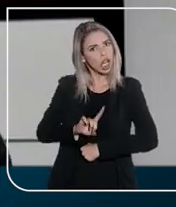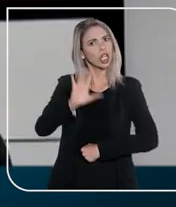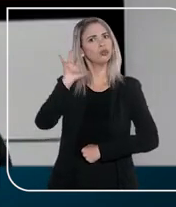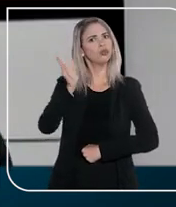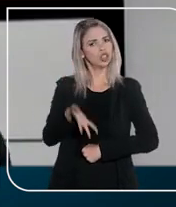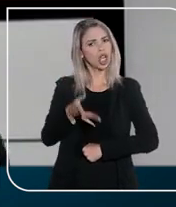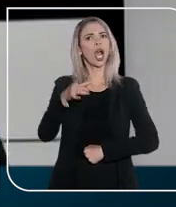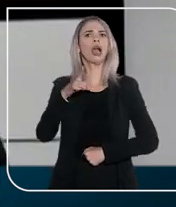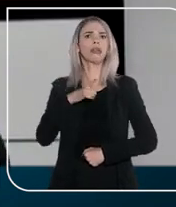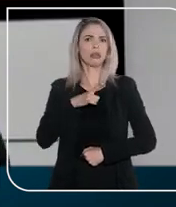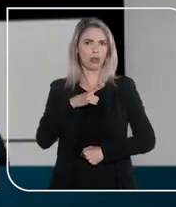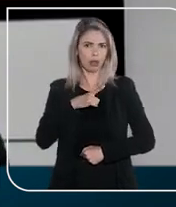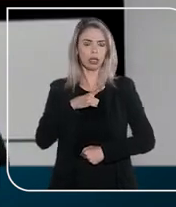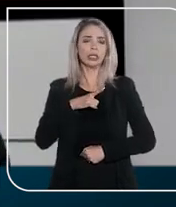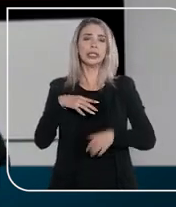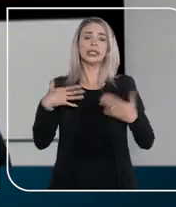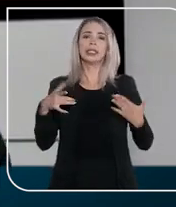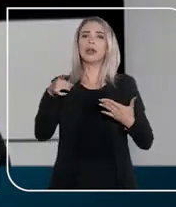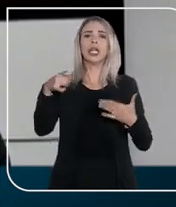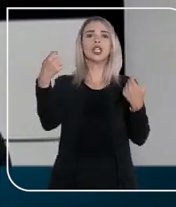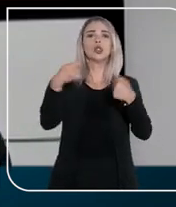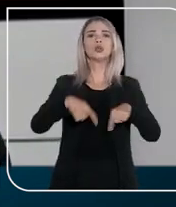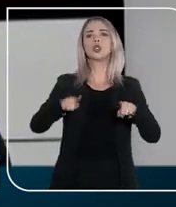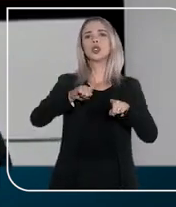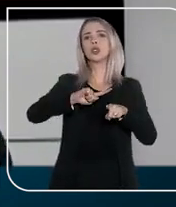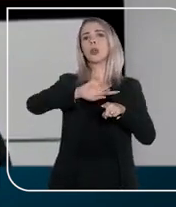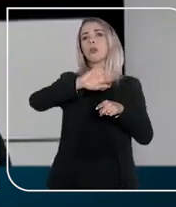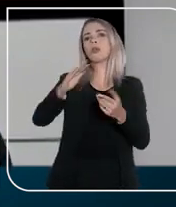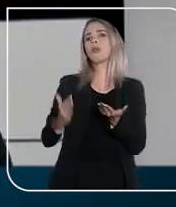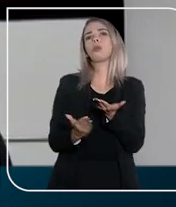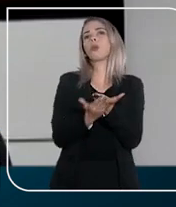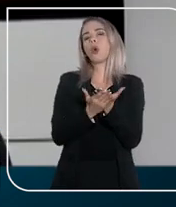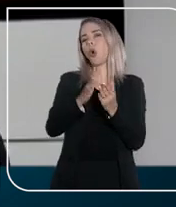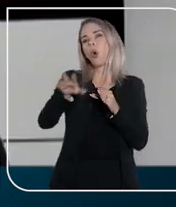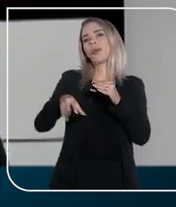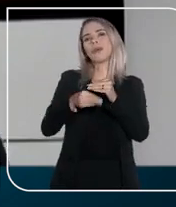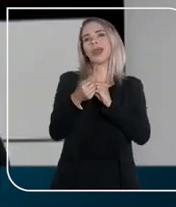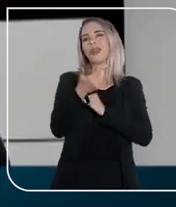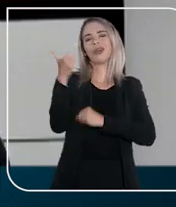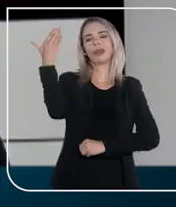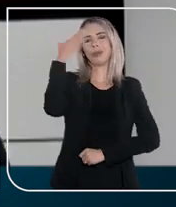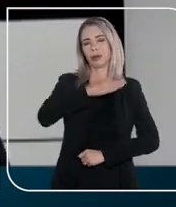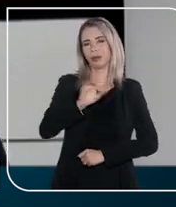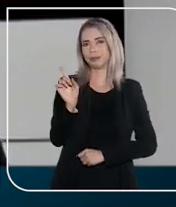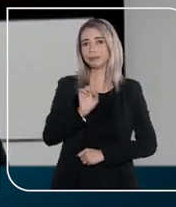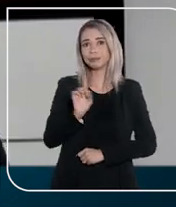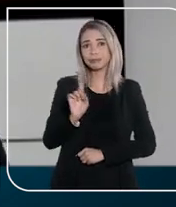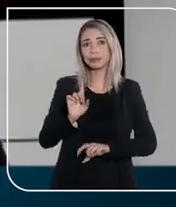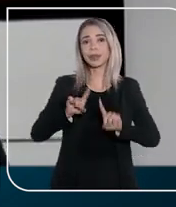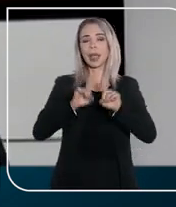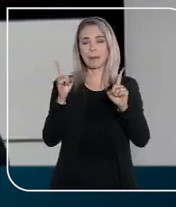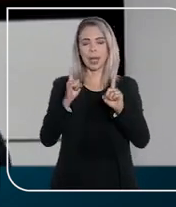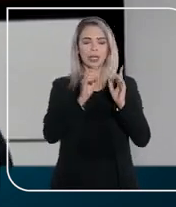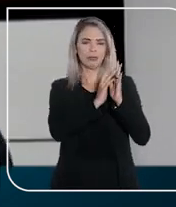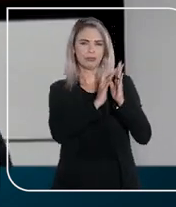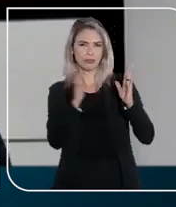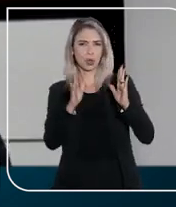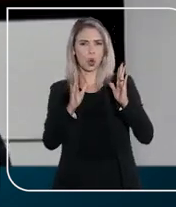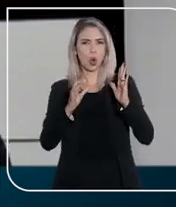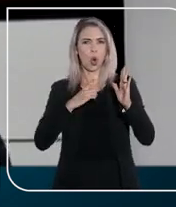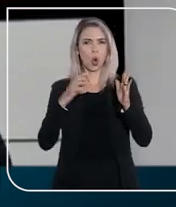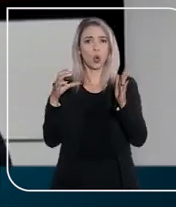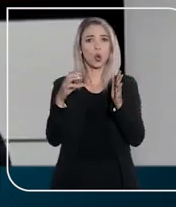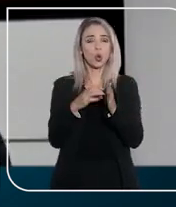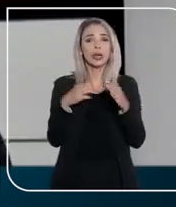de plano e, portanto, ele não precisa de outras provas. Agora, em muitas das fases de um concurso público, esse sujeito